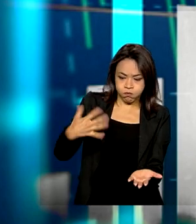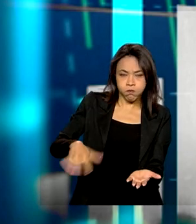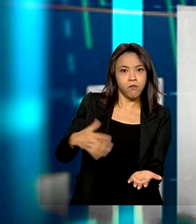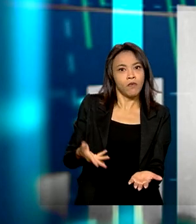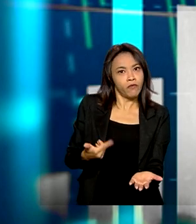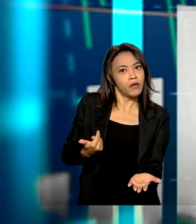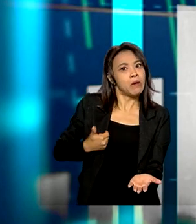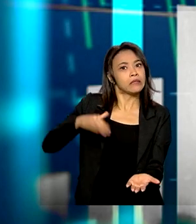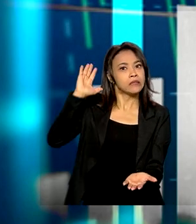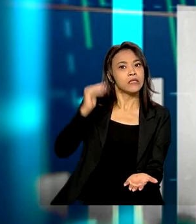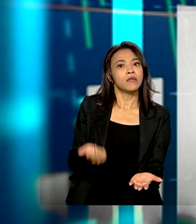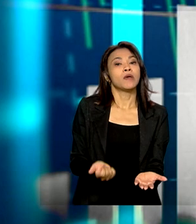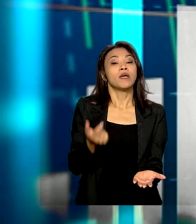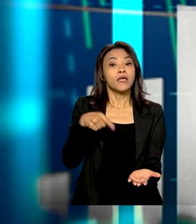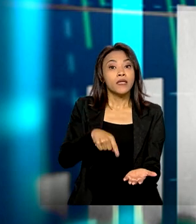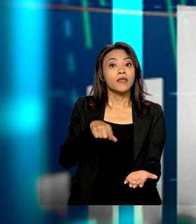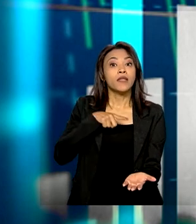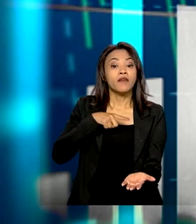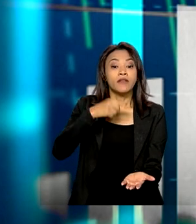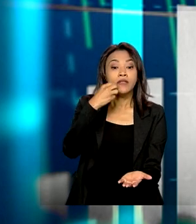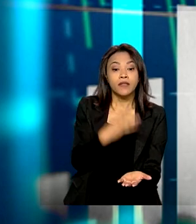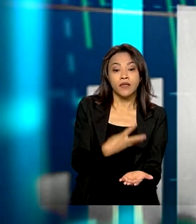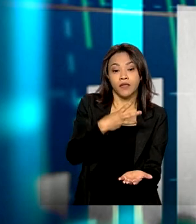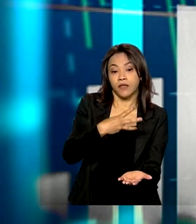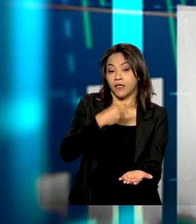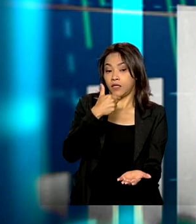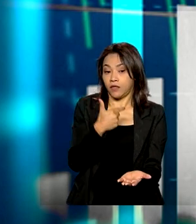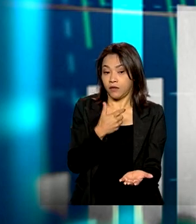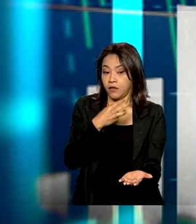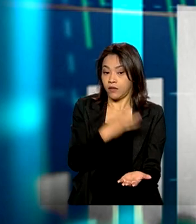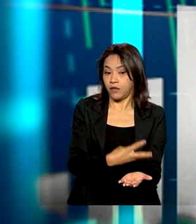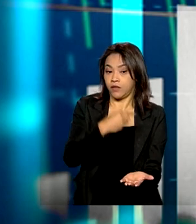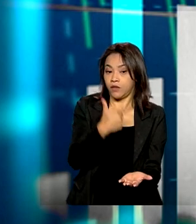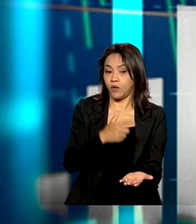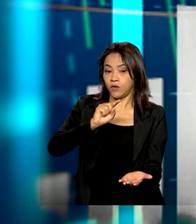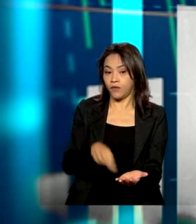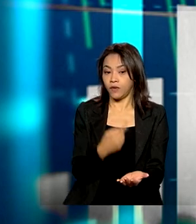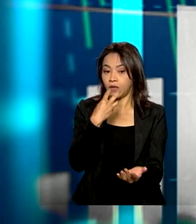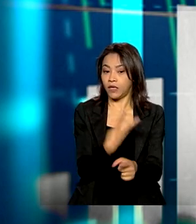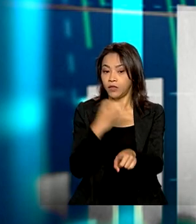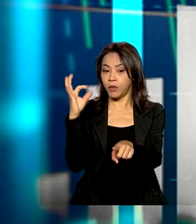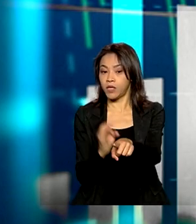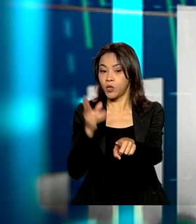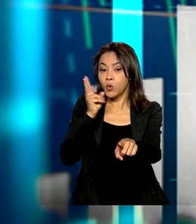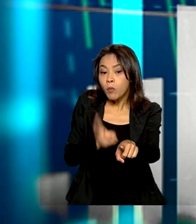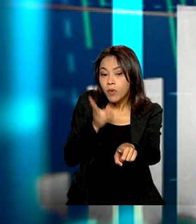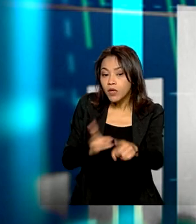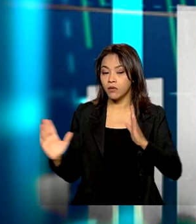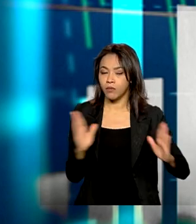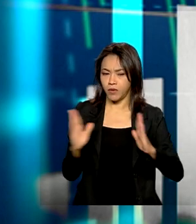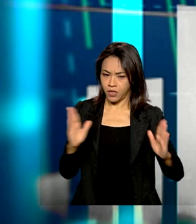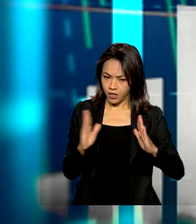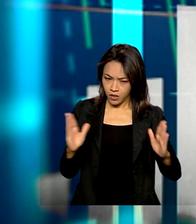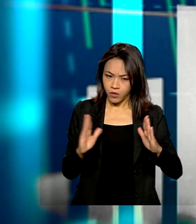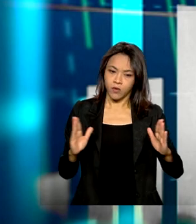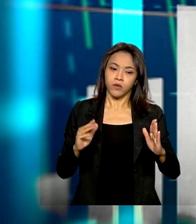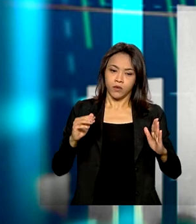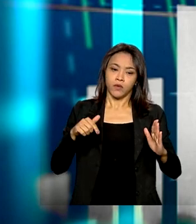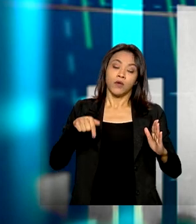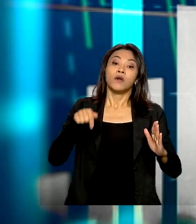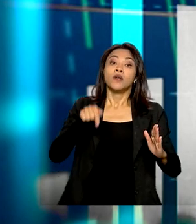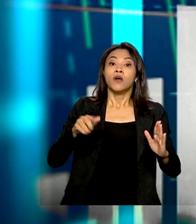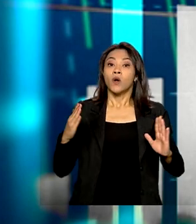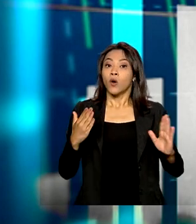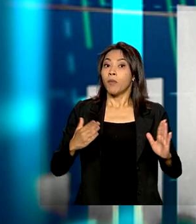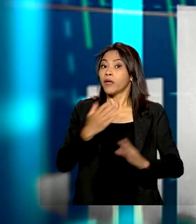preço, onde o volume cresceu 32,3% no mesmo período de janeiro de 2022 em relação a janeiro